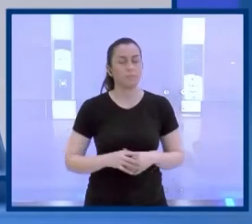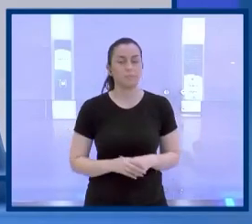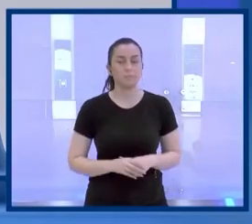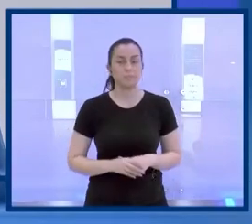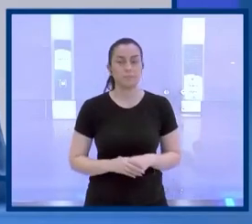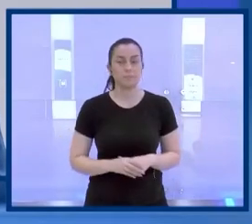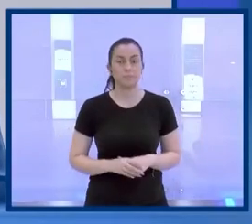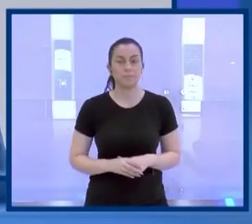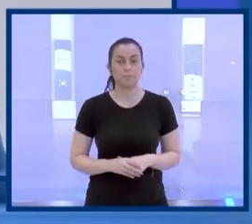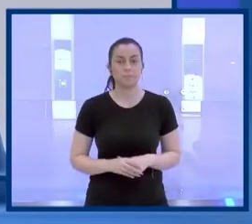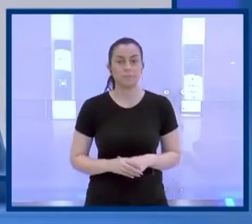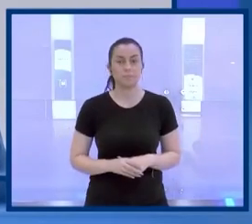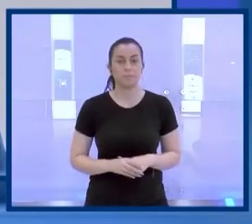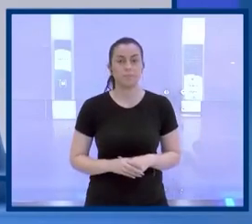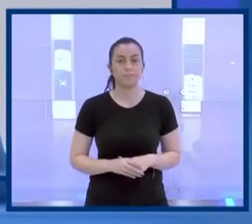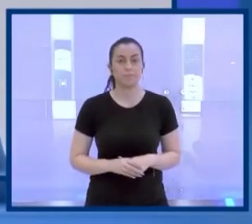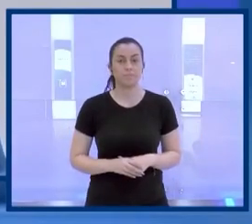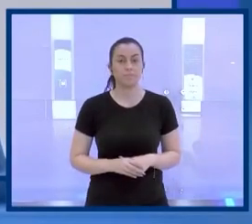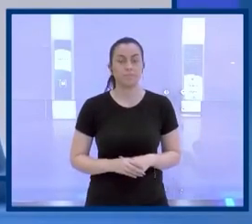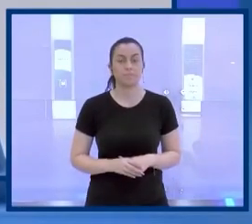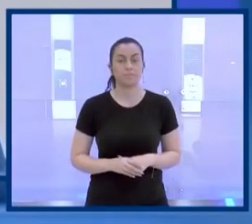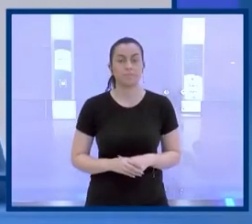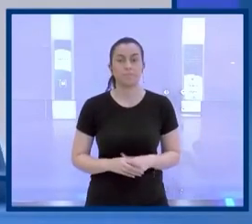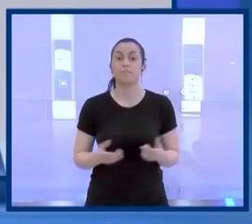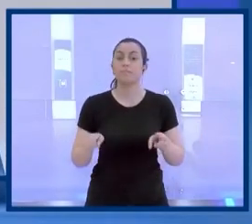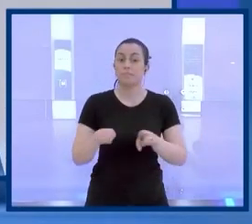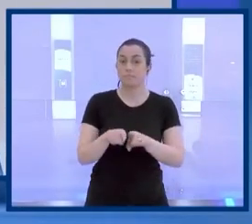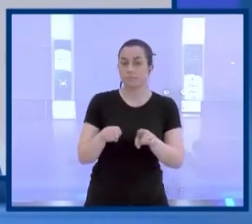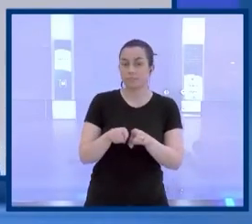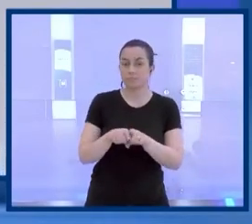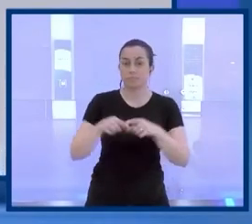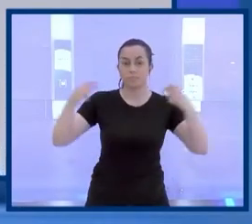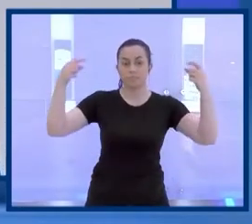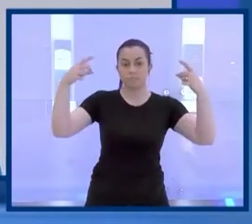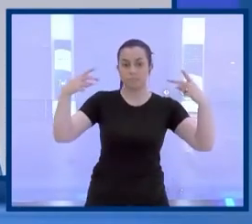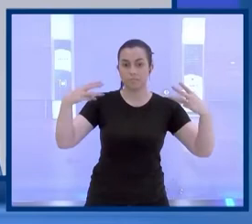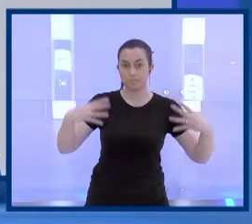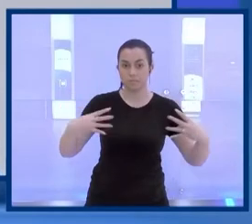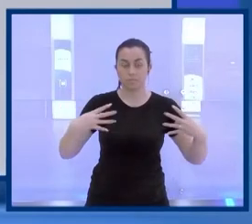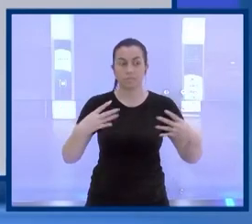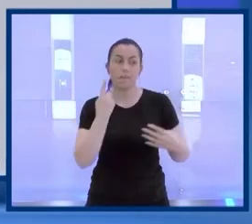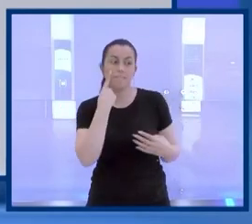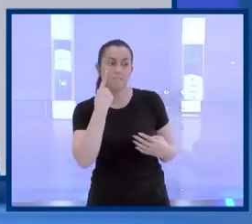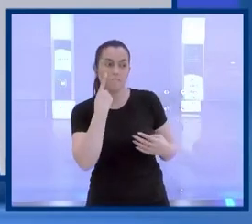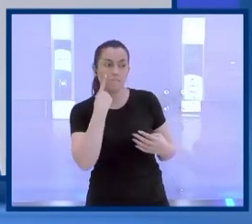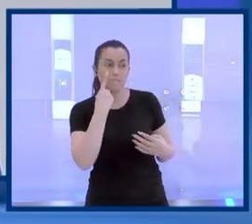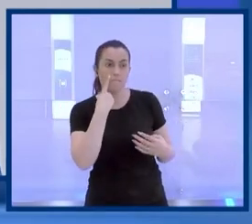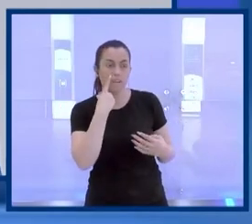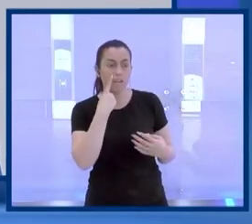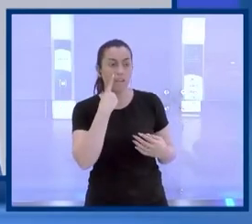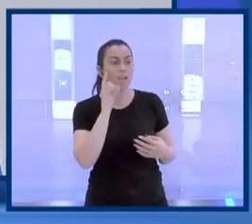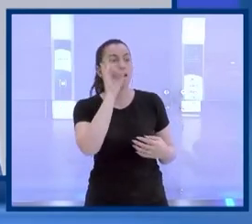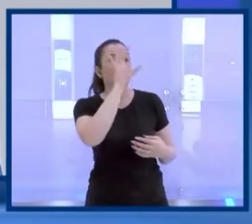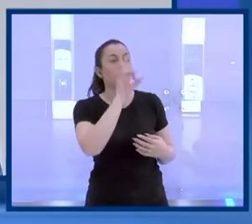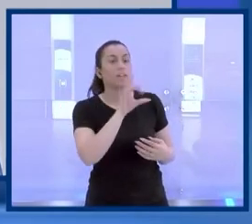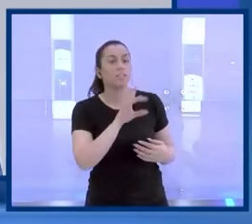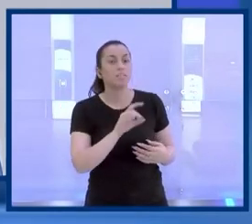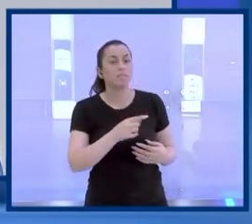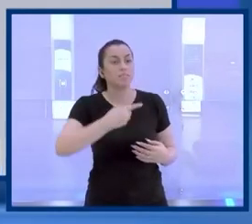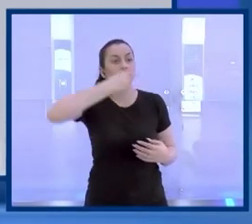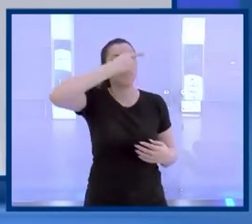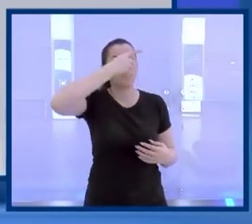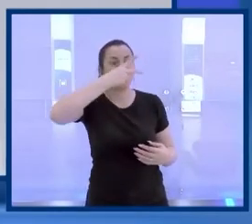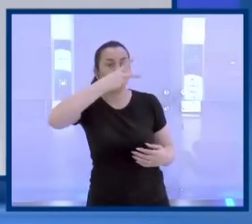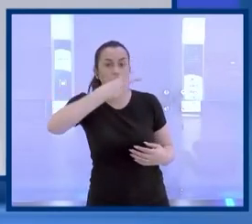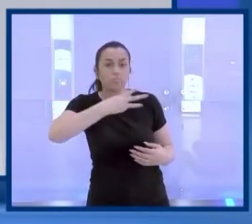Deverão alterar a classificação da proponente no resultado provisório do leilão e não poderão ter valor inferior ou idêntico ao